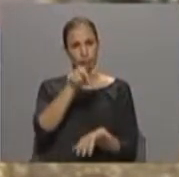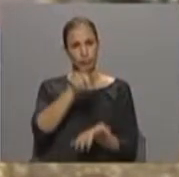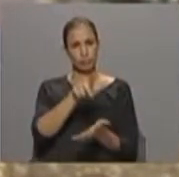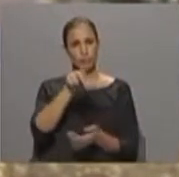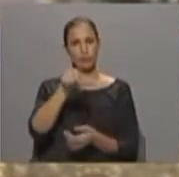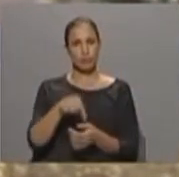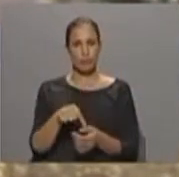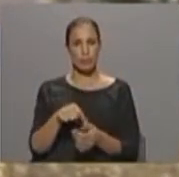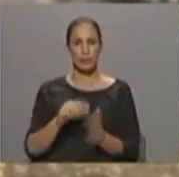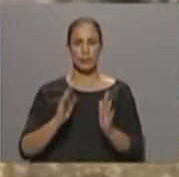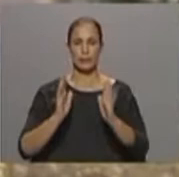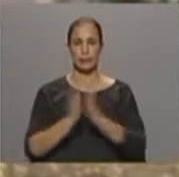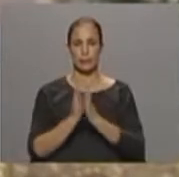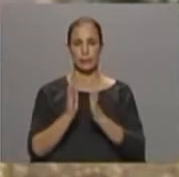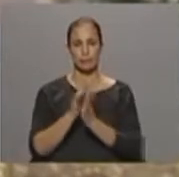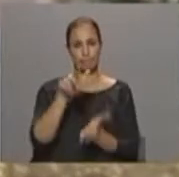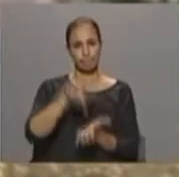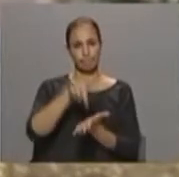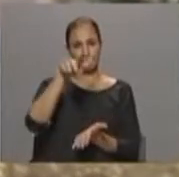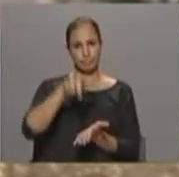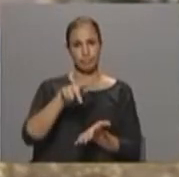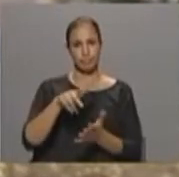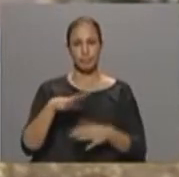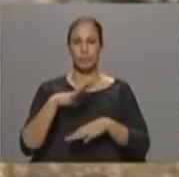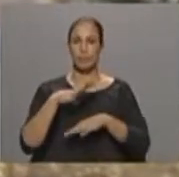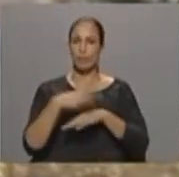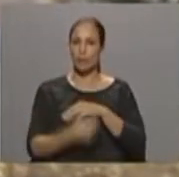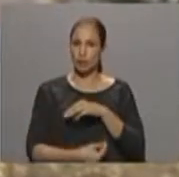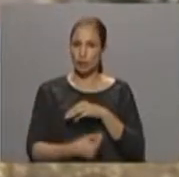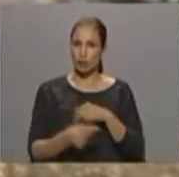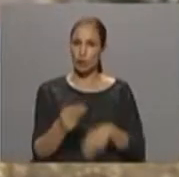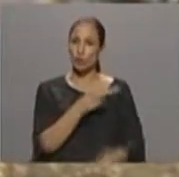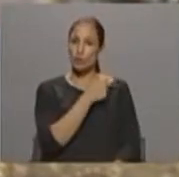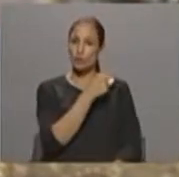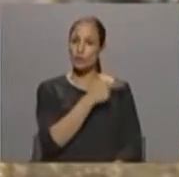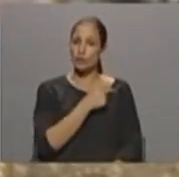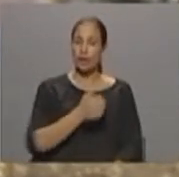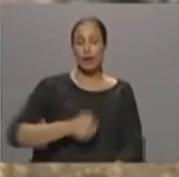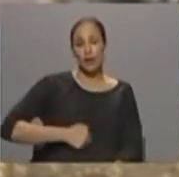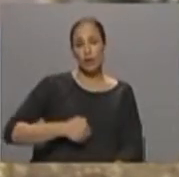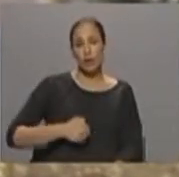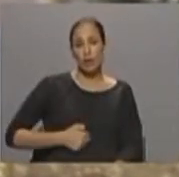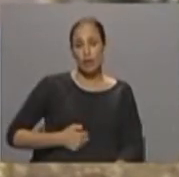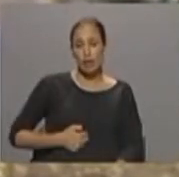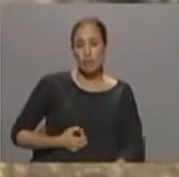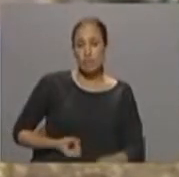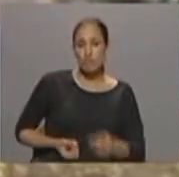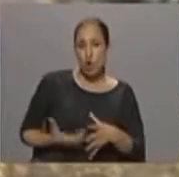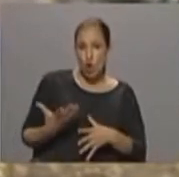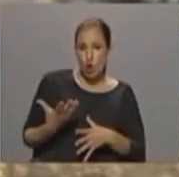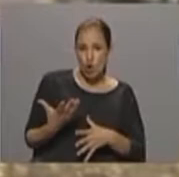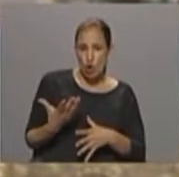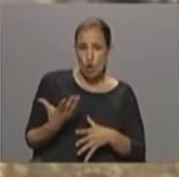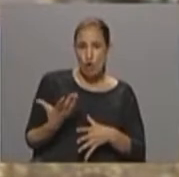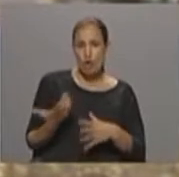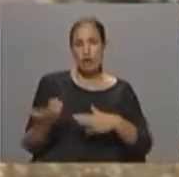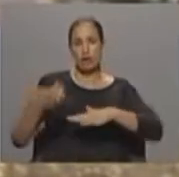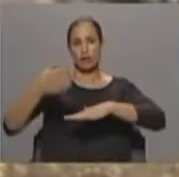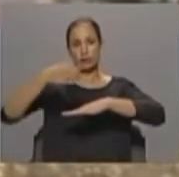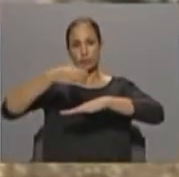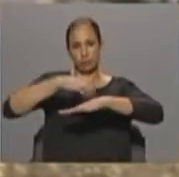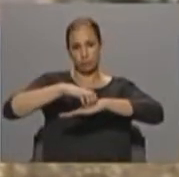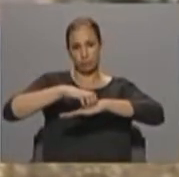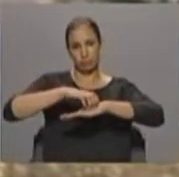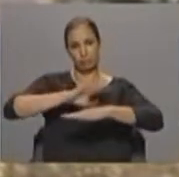Sé. Mais tarde, quando surgir alguma universidade católica, esse instituto será naturalmente incluído